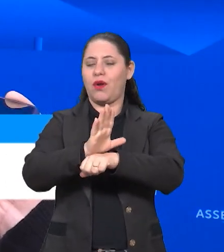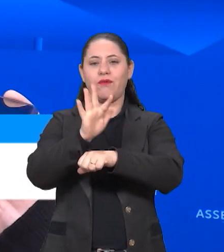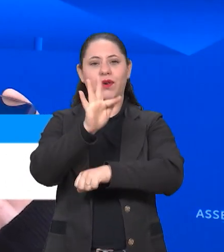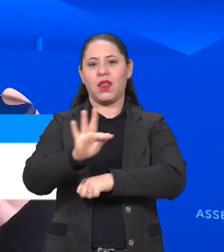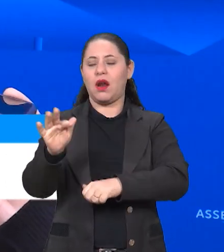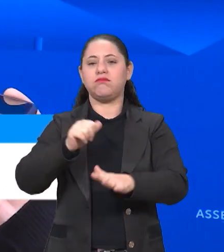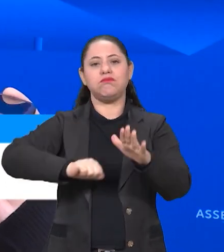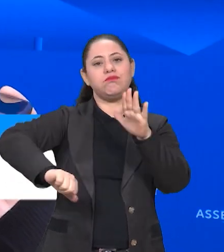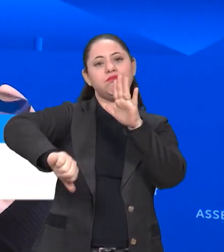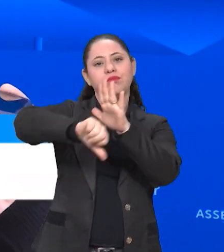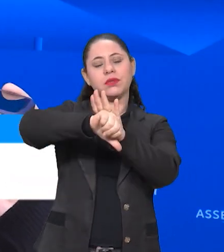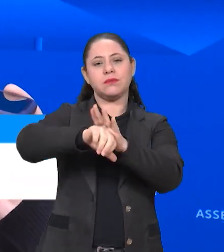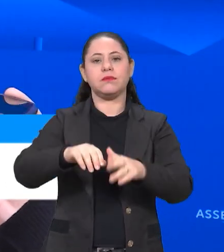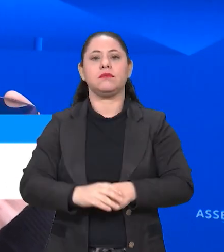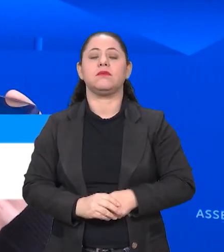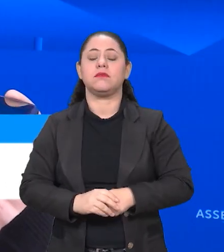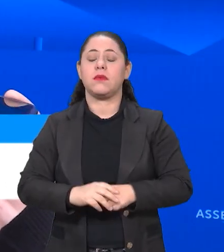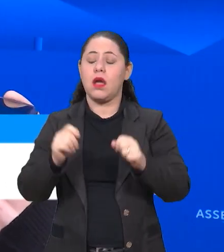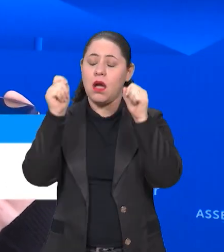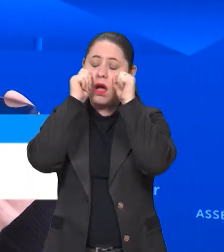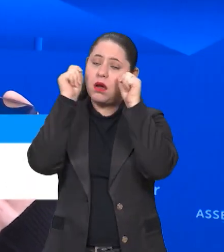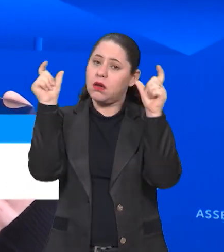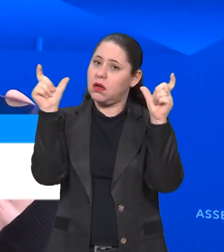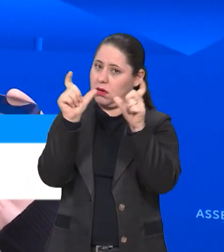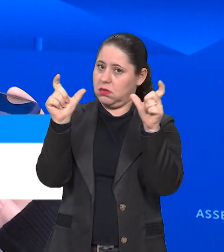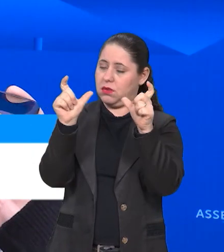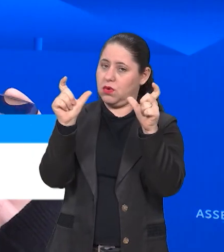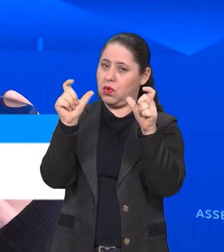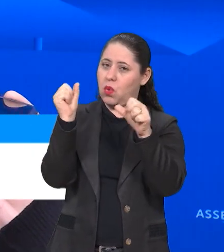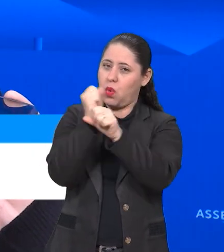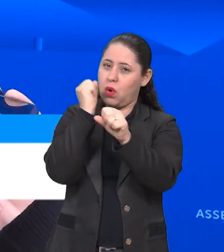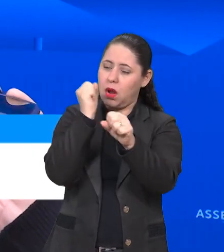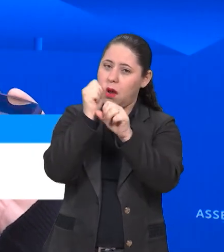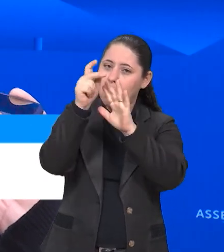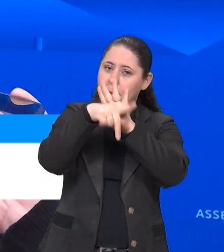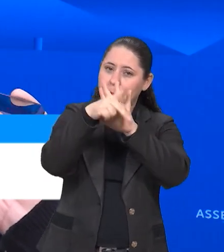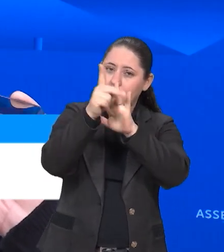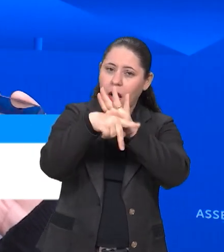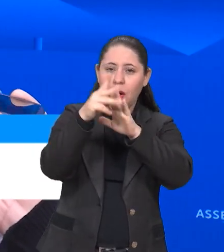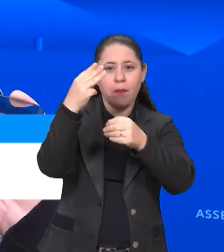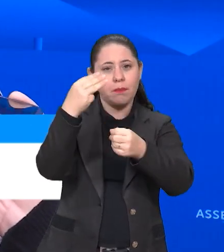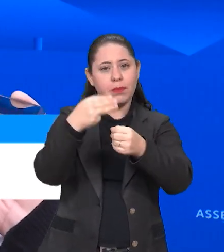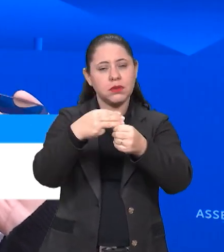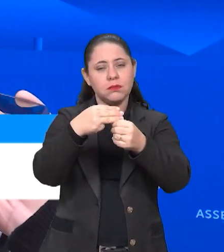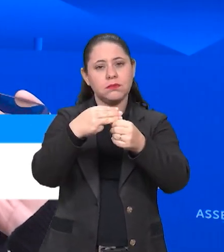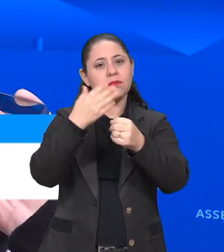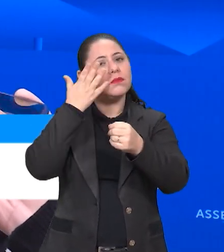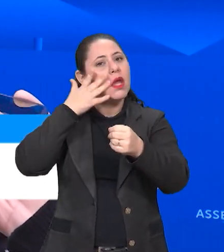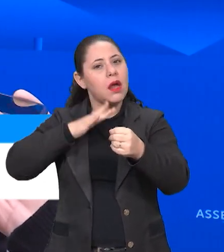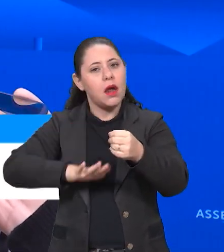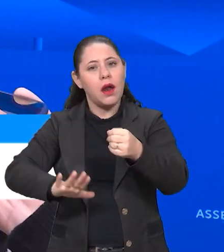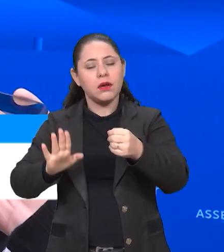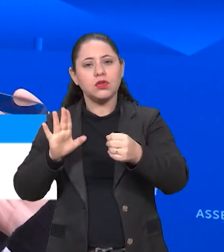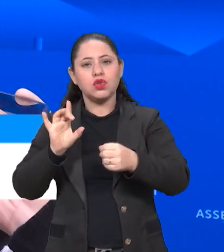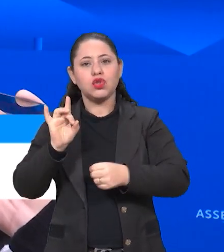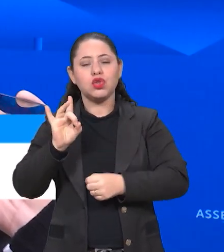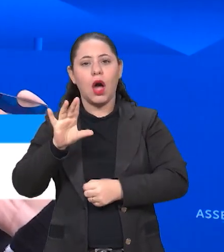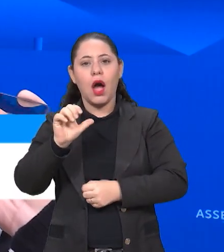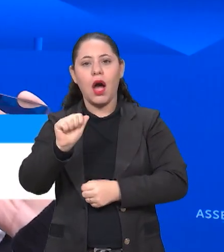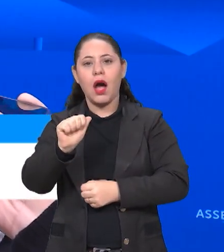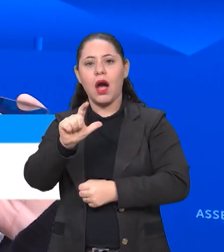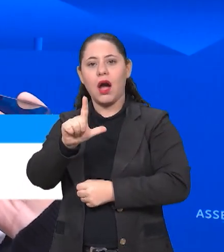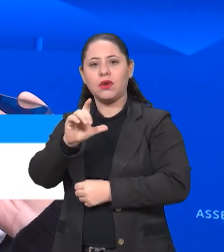pela Constituição Federal. E também quero alertar para se construir o Plano Municipal da Infância, que